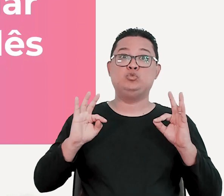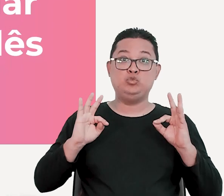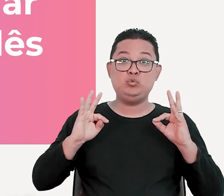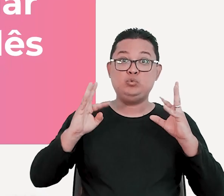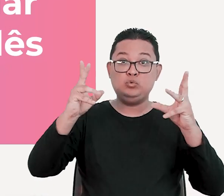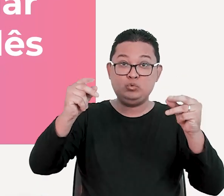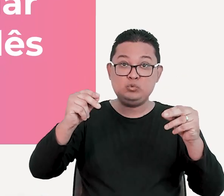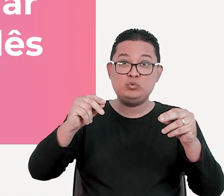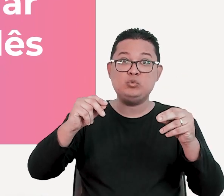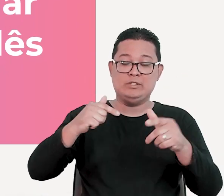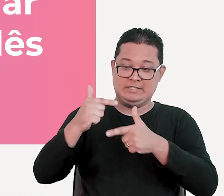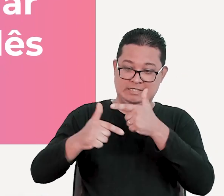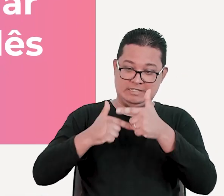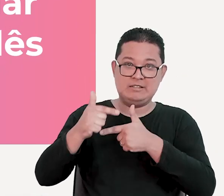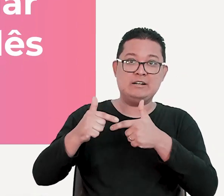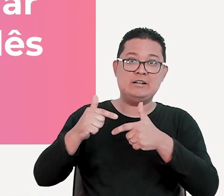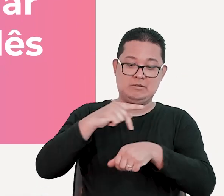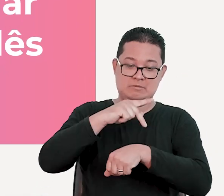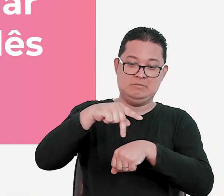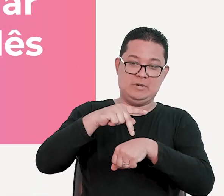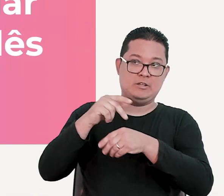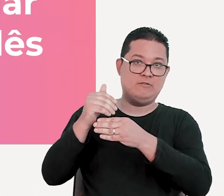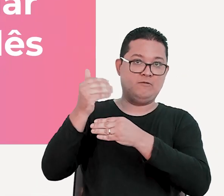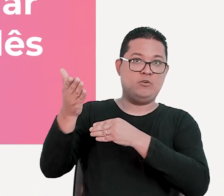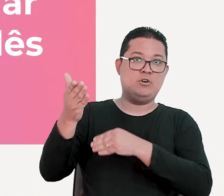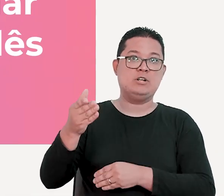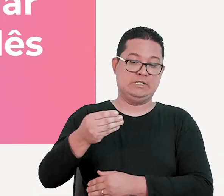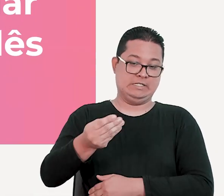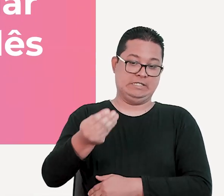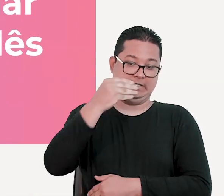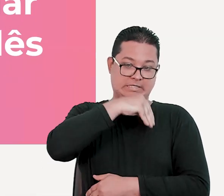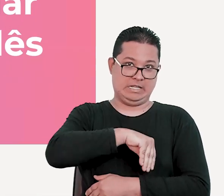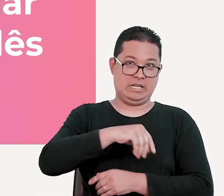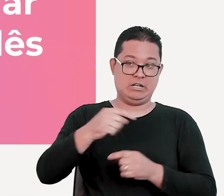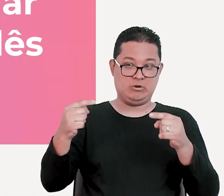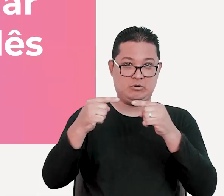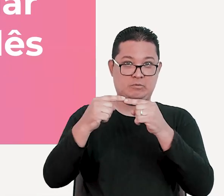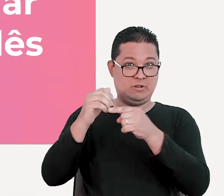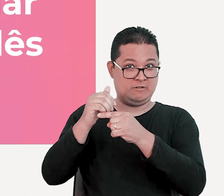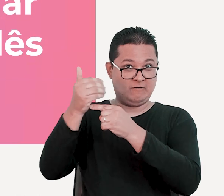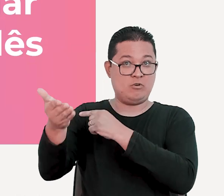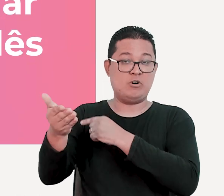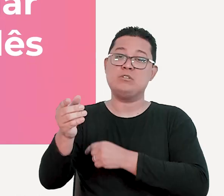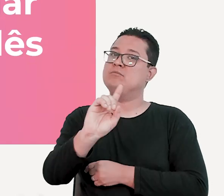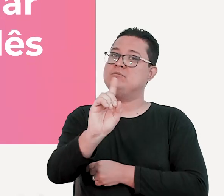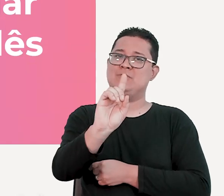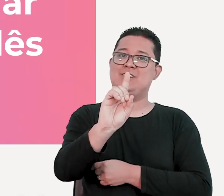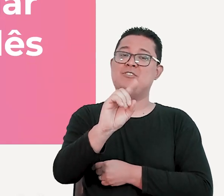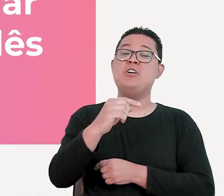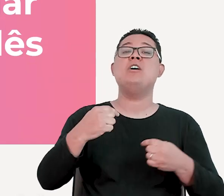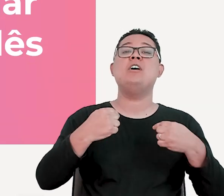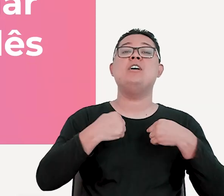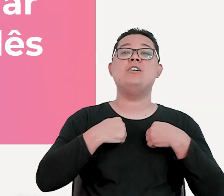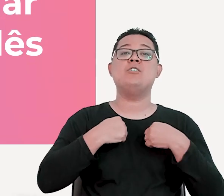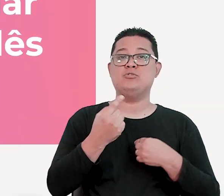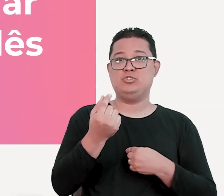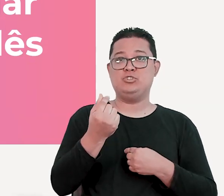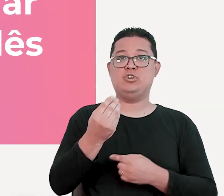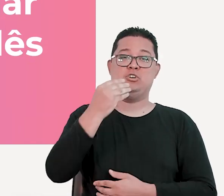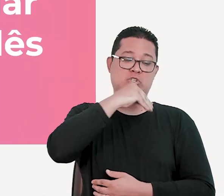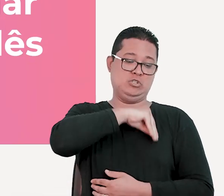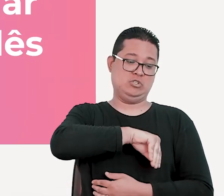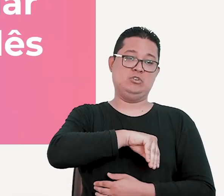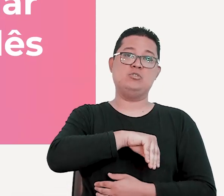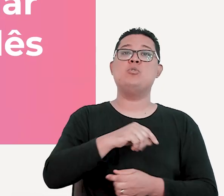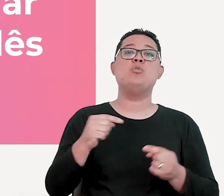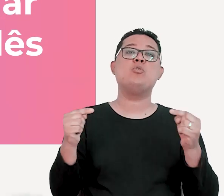trabalha para fora que recebe o salário de fora. Eu recebo meu salário em real, eu sou contratada de uma agência de Portugal, eu recebo